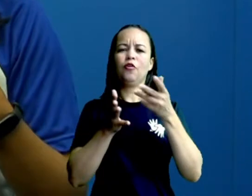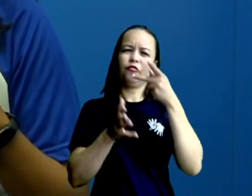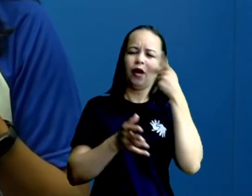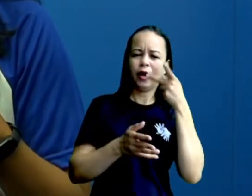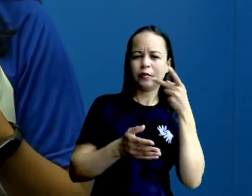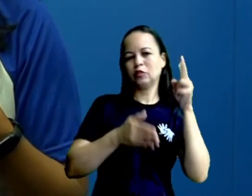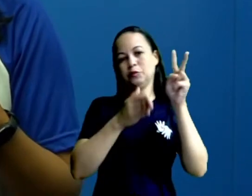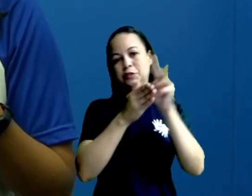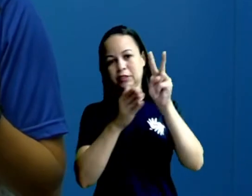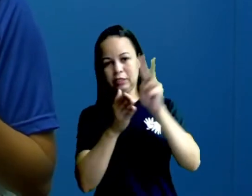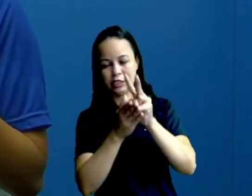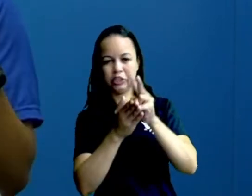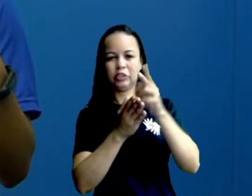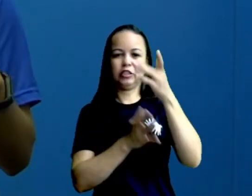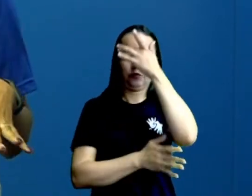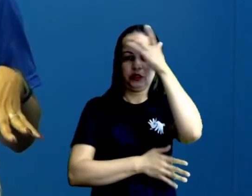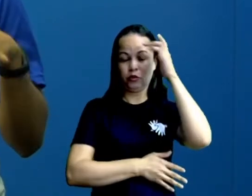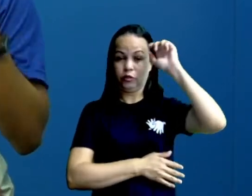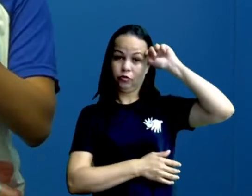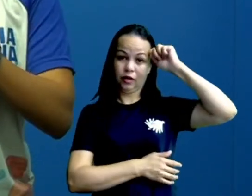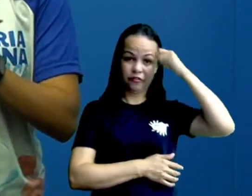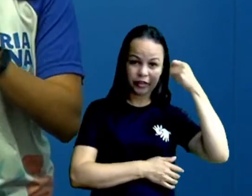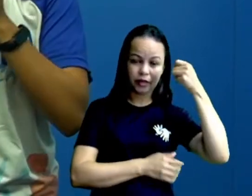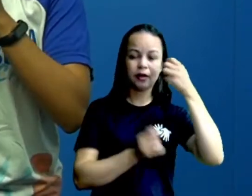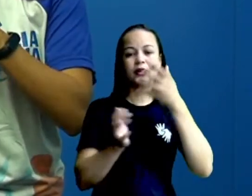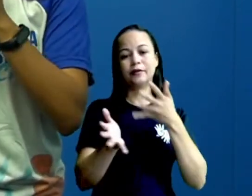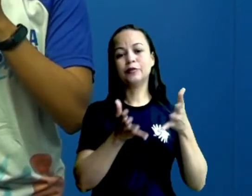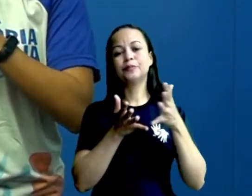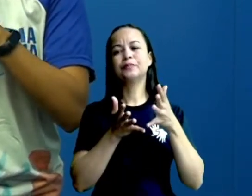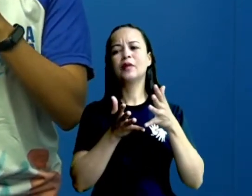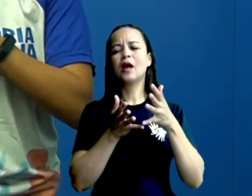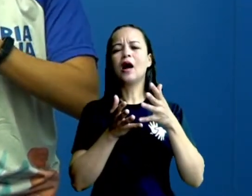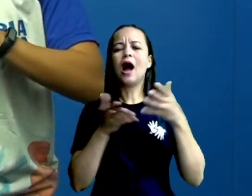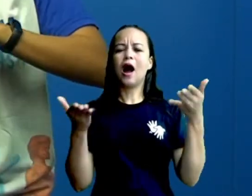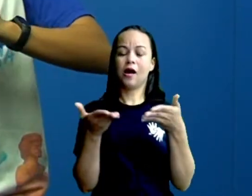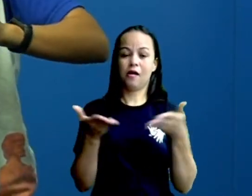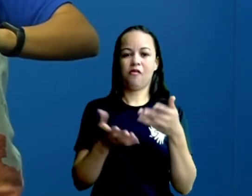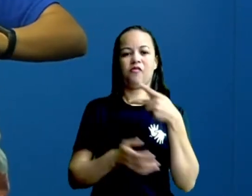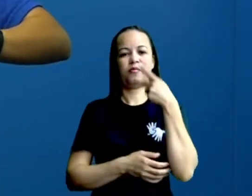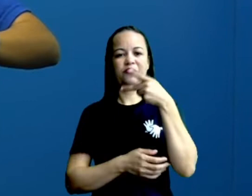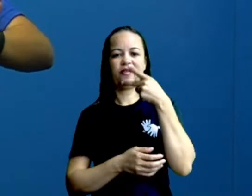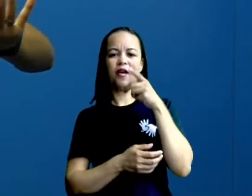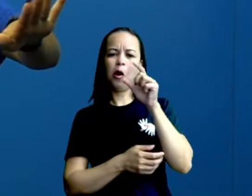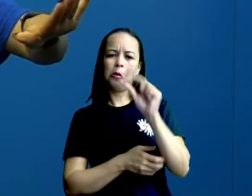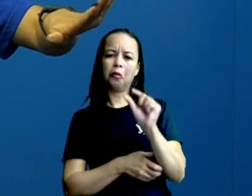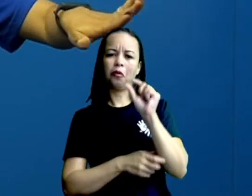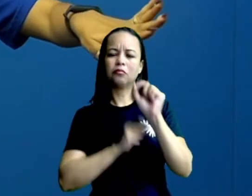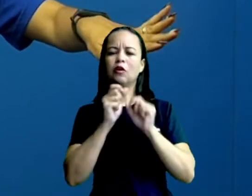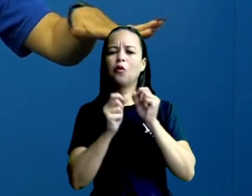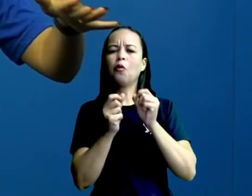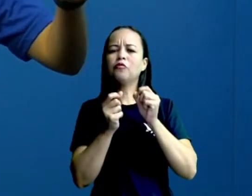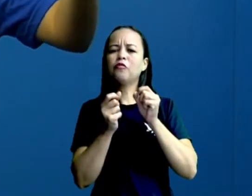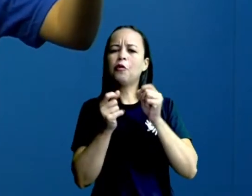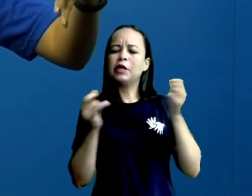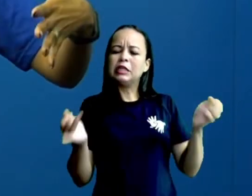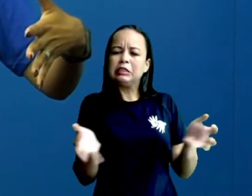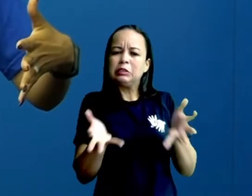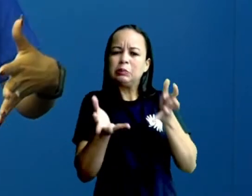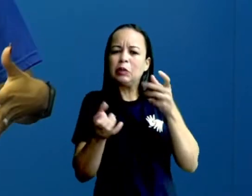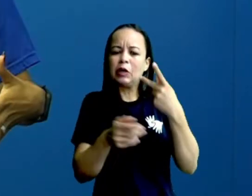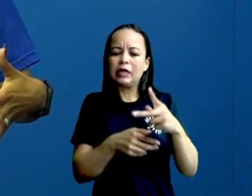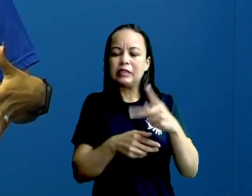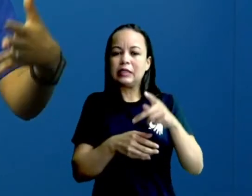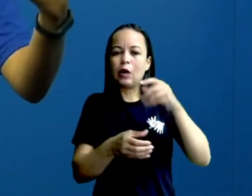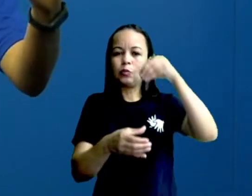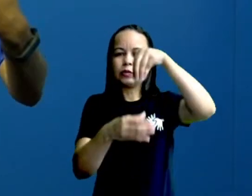Sobre os africanos? Lembra disso? Pronto, vamos falar um pouquinho agora como foi essa exploração